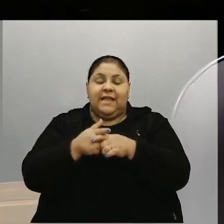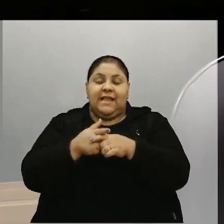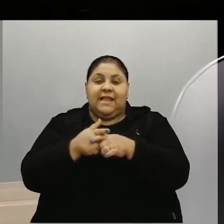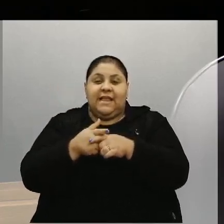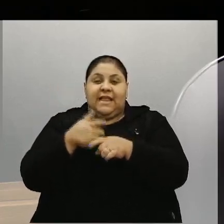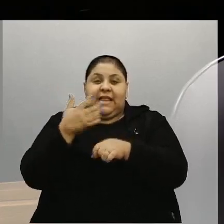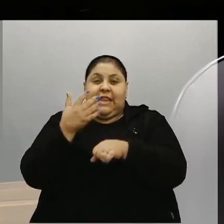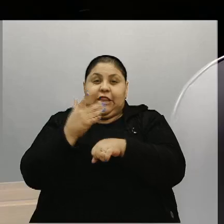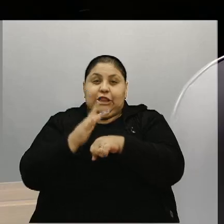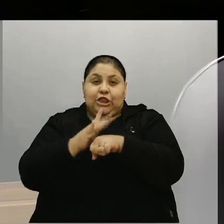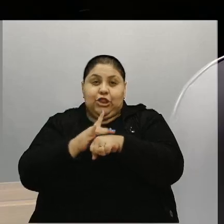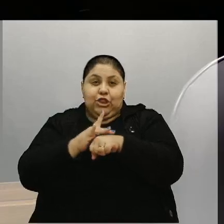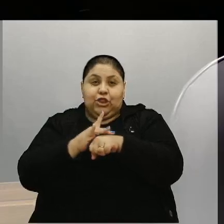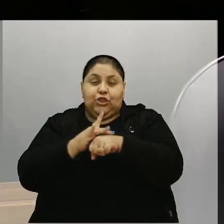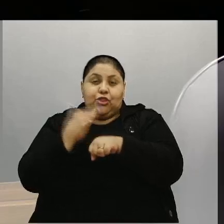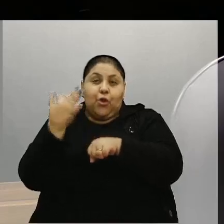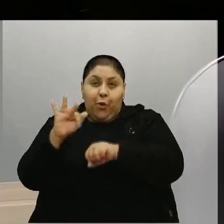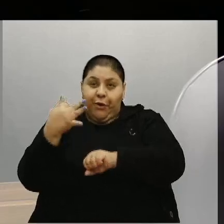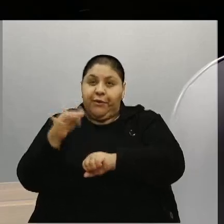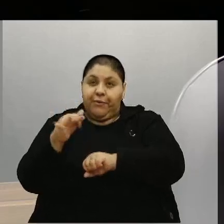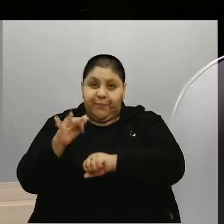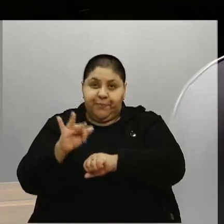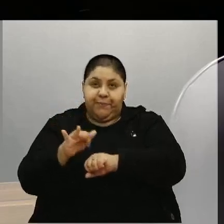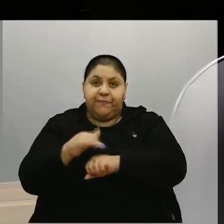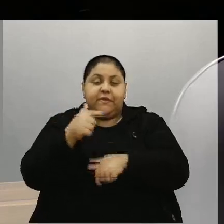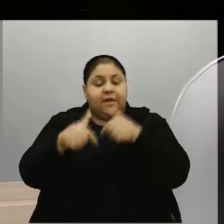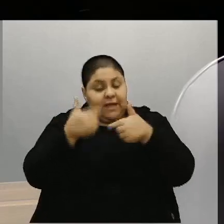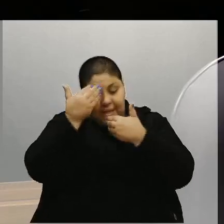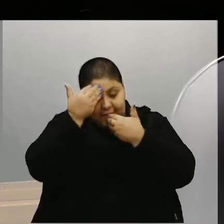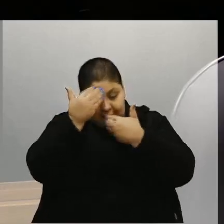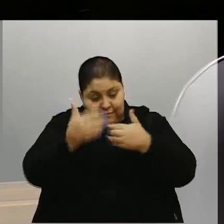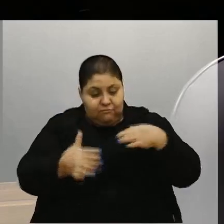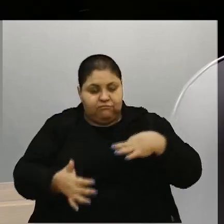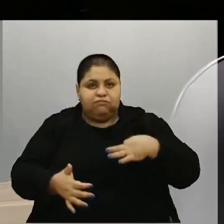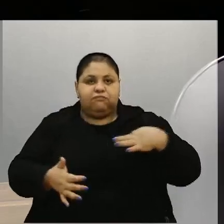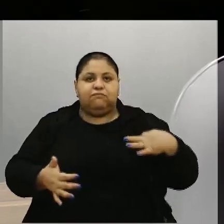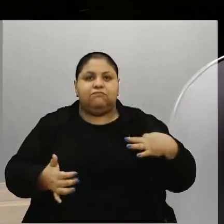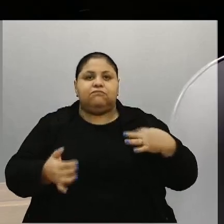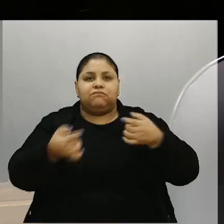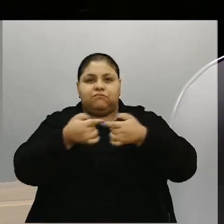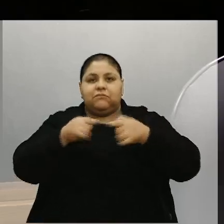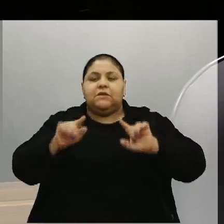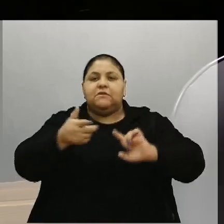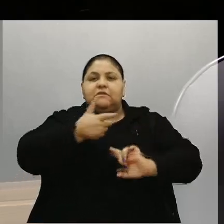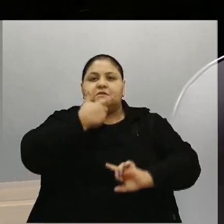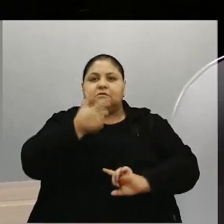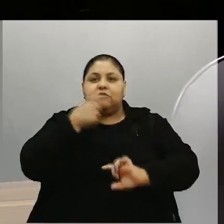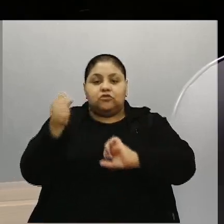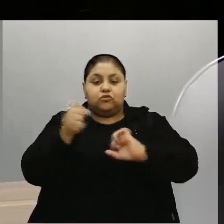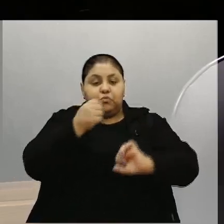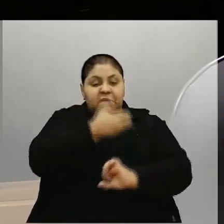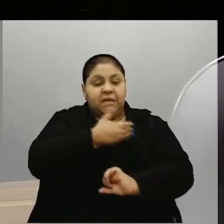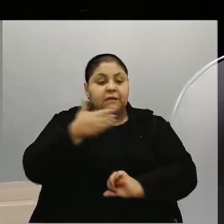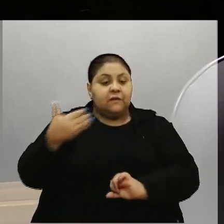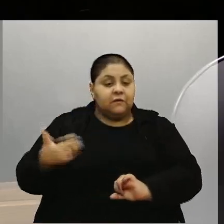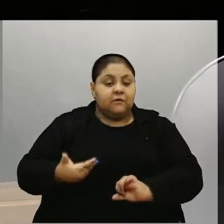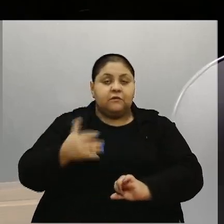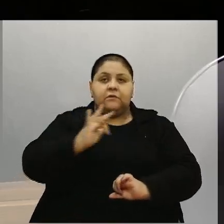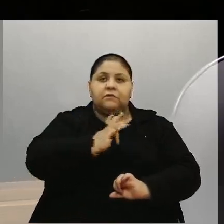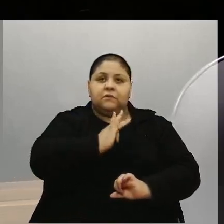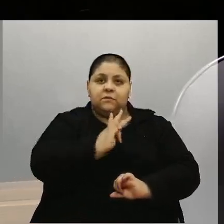Então, a gente tem que conclamar e agradecer aos voluntários, mas especialmente dizer que é o poder público,